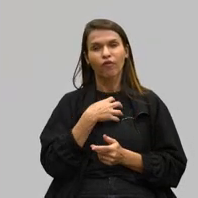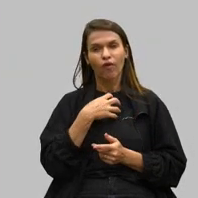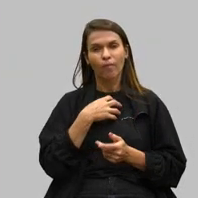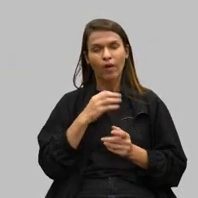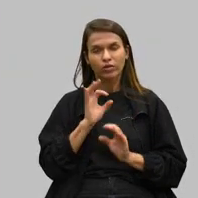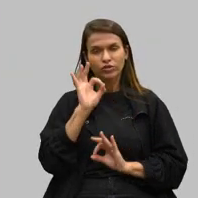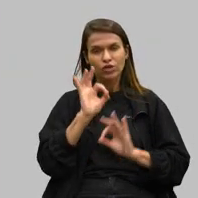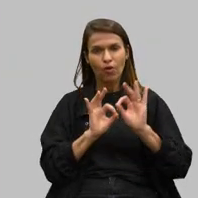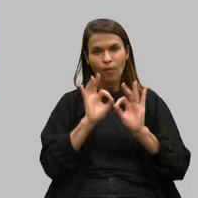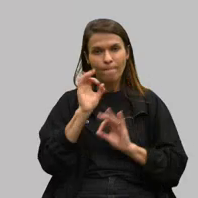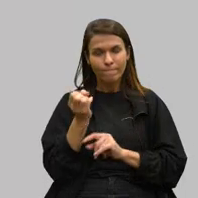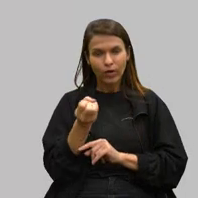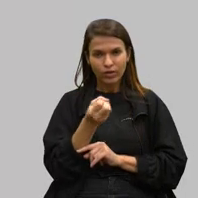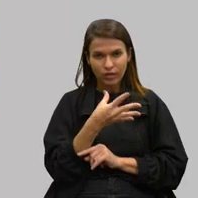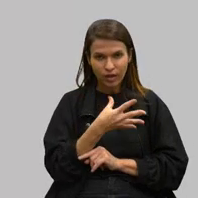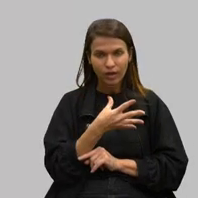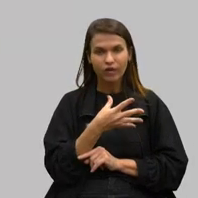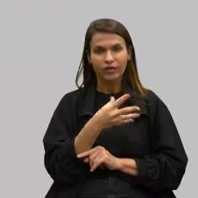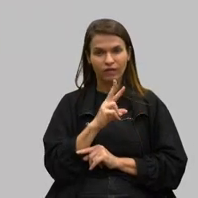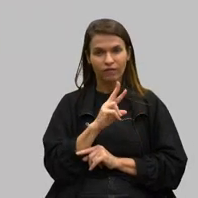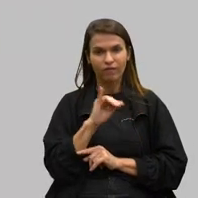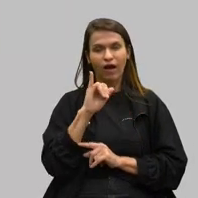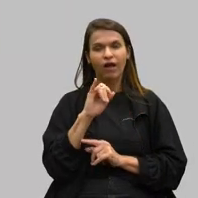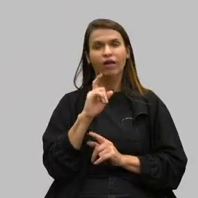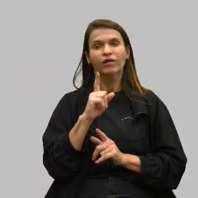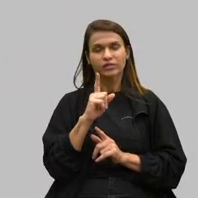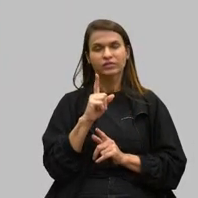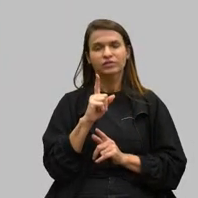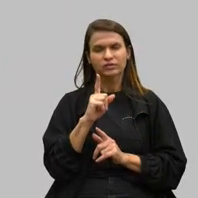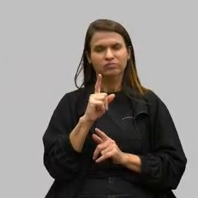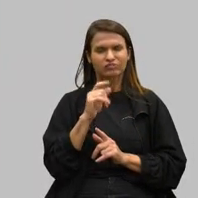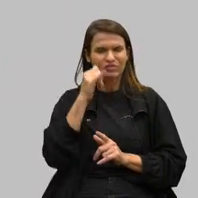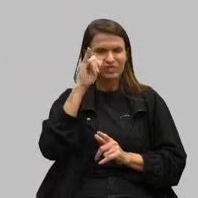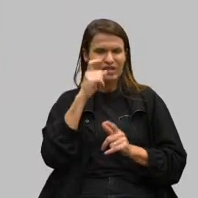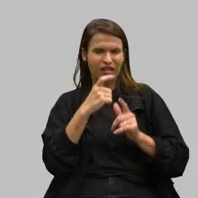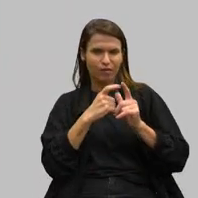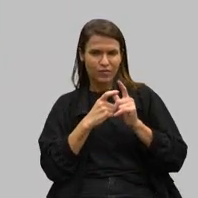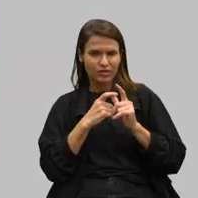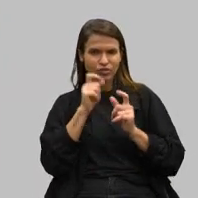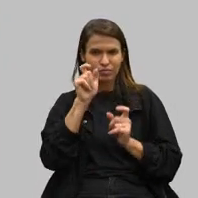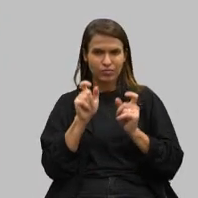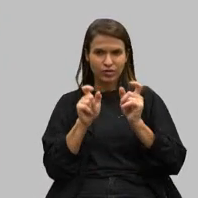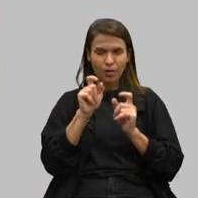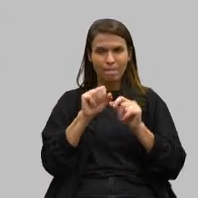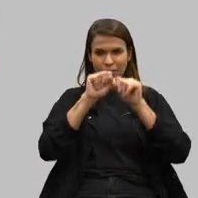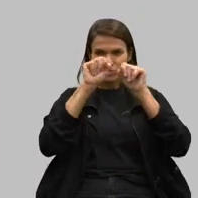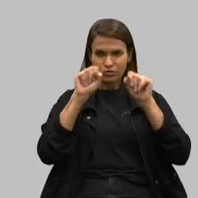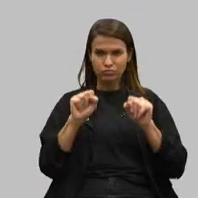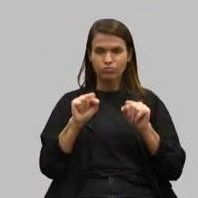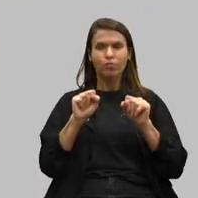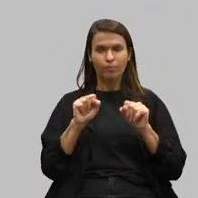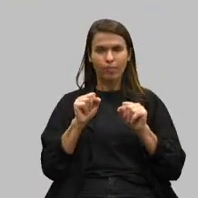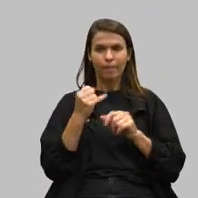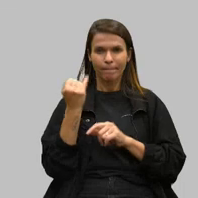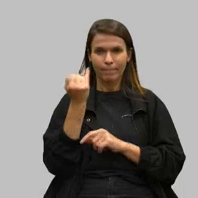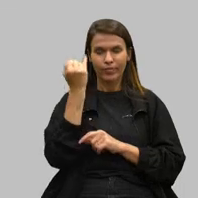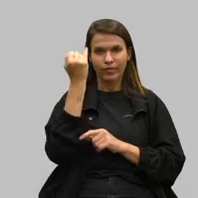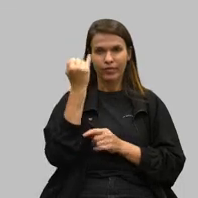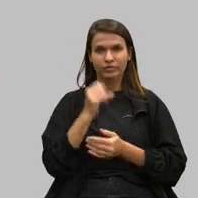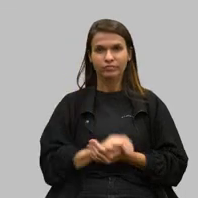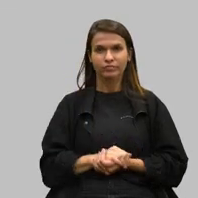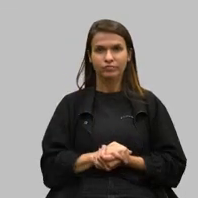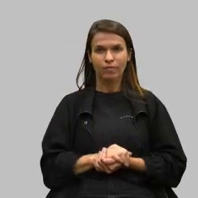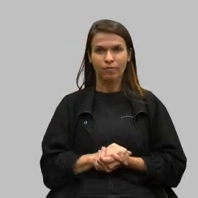moderna que vai depender menos de pessoas e mais de um sistema robusto. Você sabe quando? A